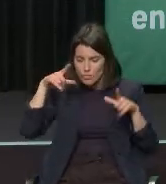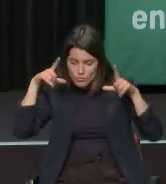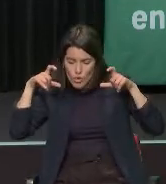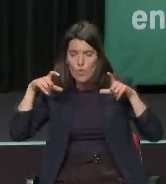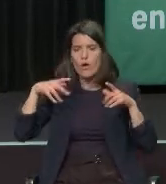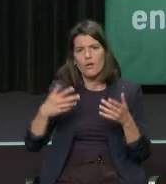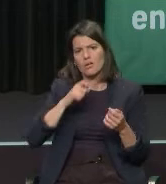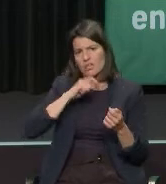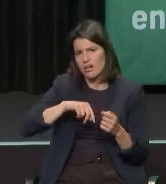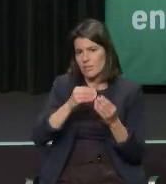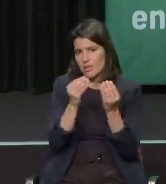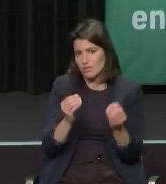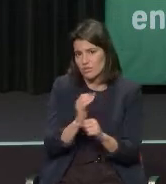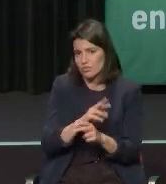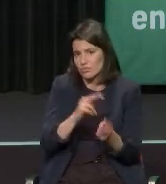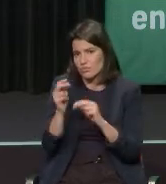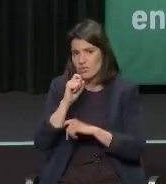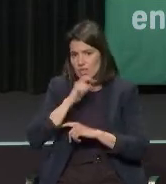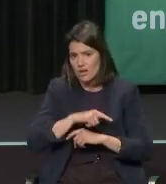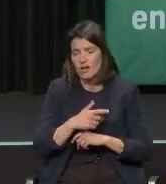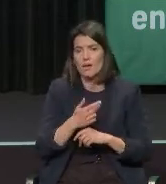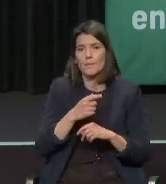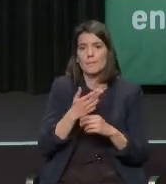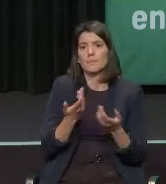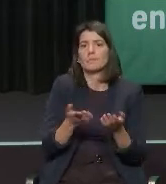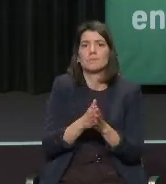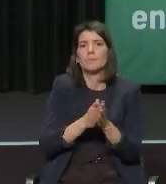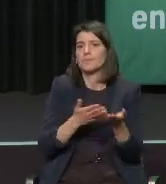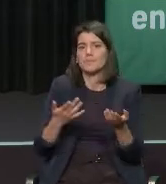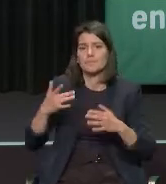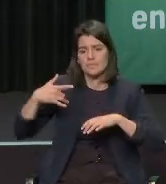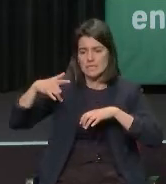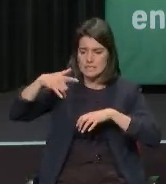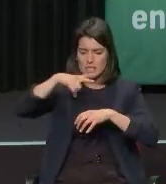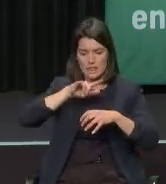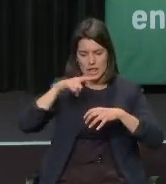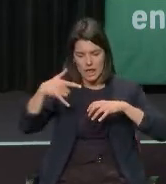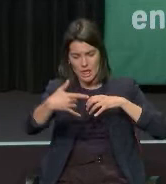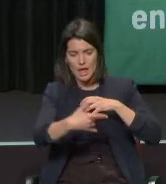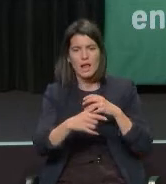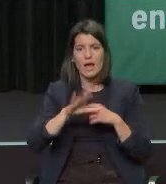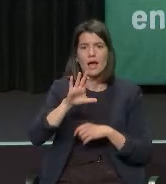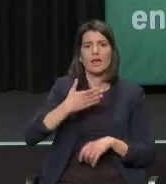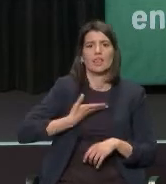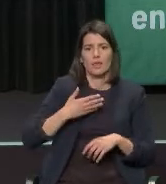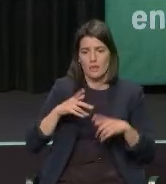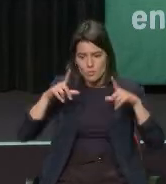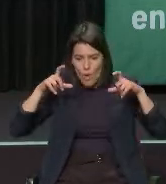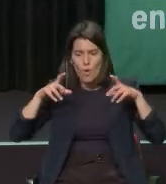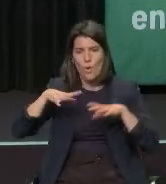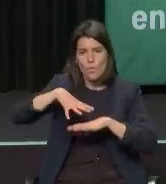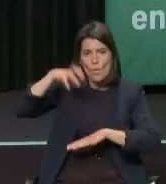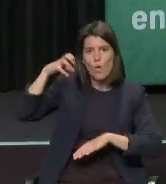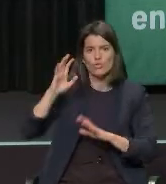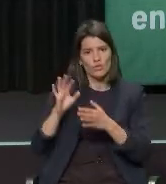migrar para outro tipo de plataformas, para que isto possa ser feito com imagens de satélite de muito alta resolução, e isso temos estado a colaborar com o PT Space